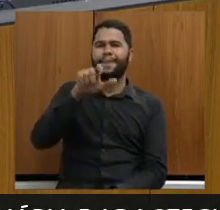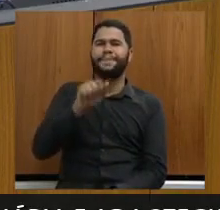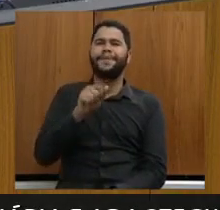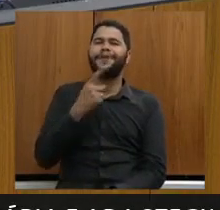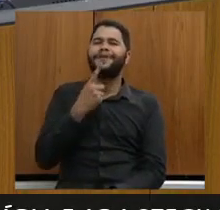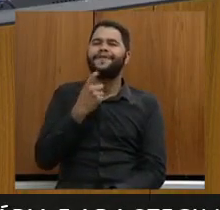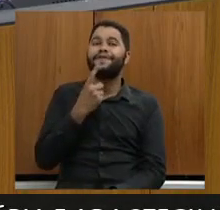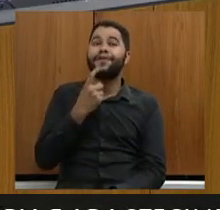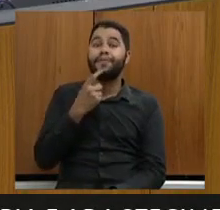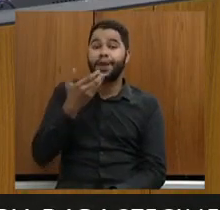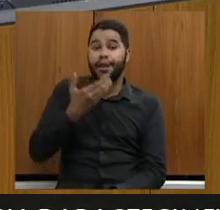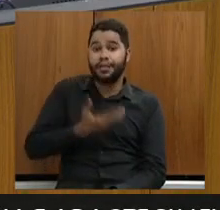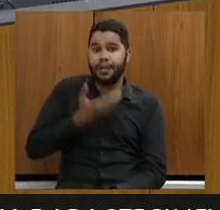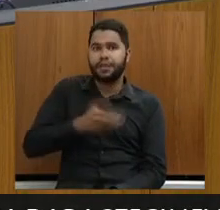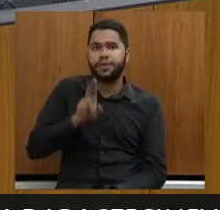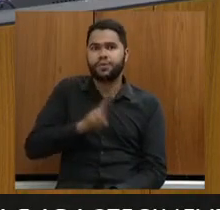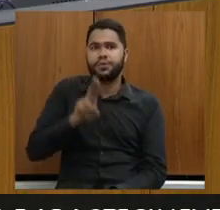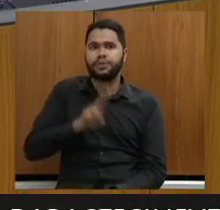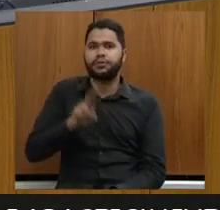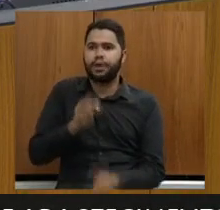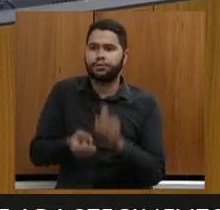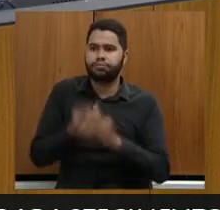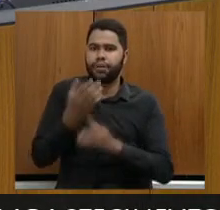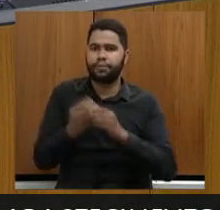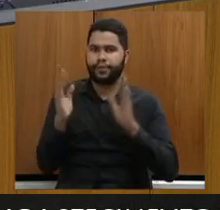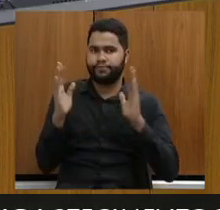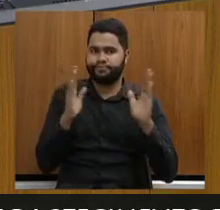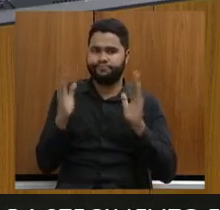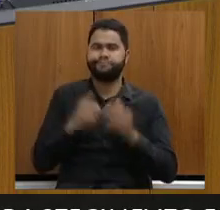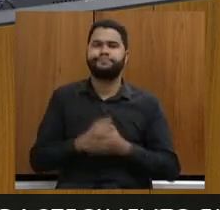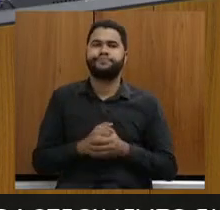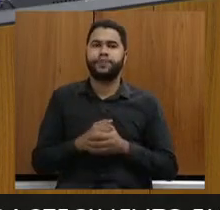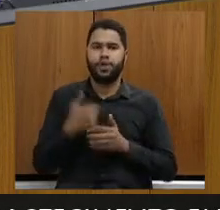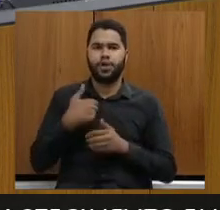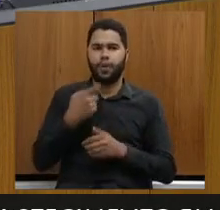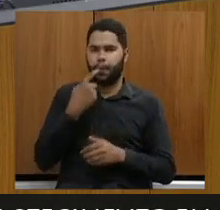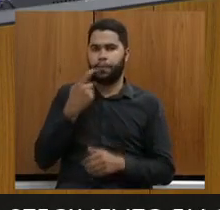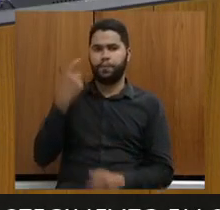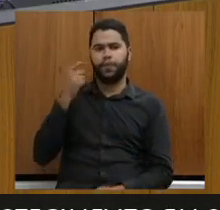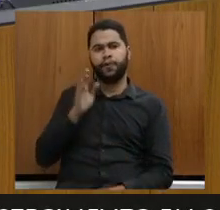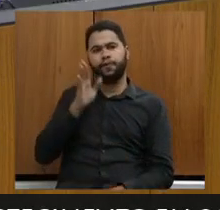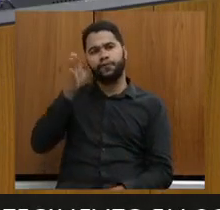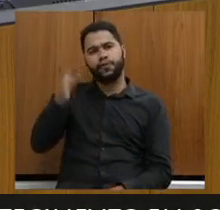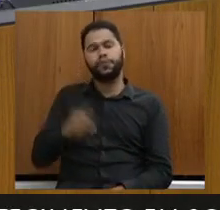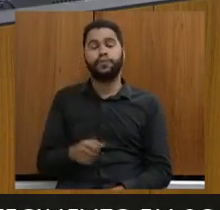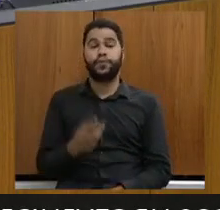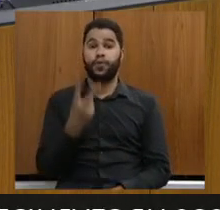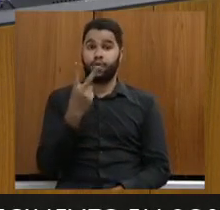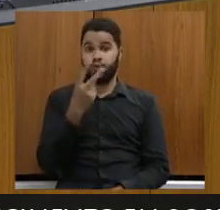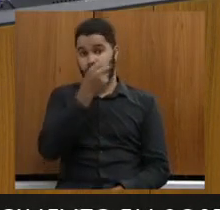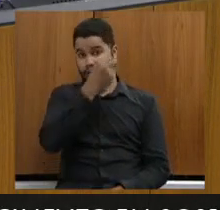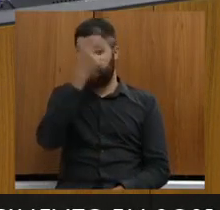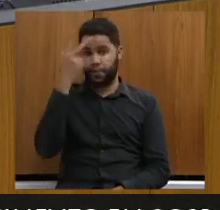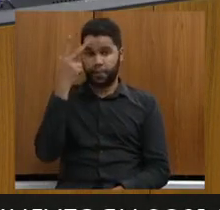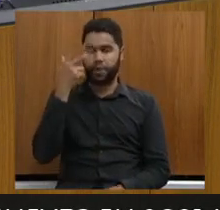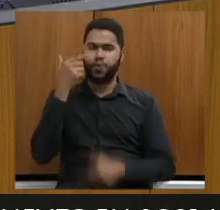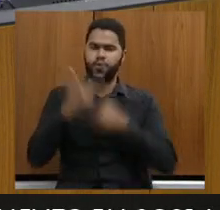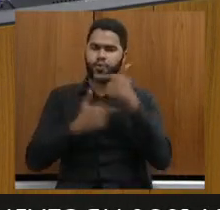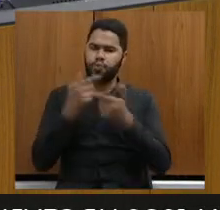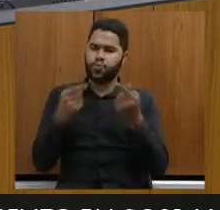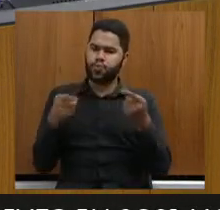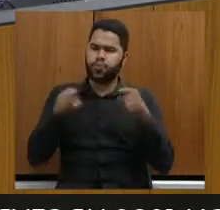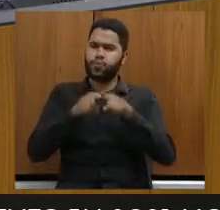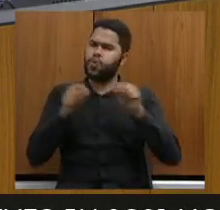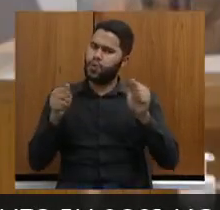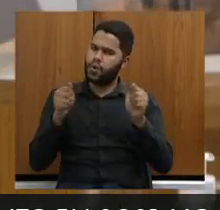ela é tão utilizado e mais produzida nessa época agora eu estive lá há alguns dias e os dois prefeitos no trabalho